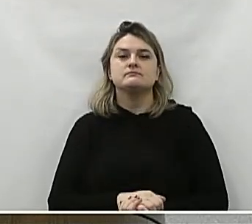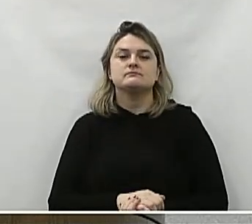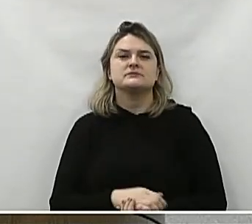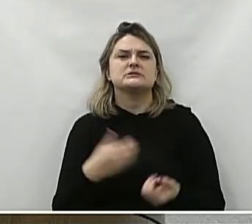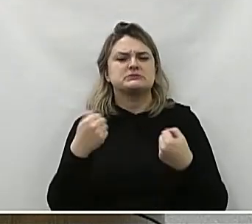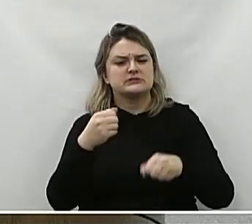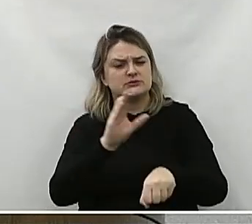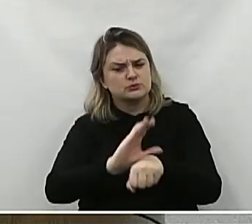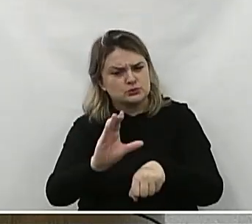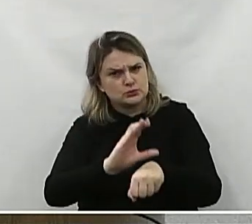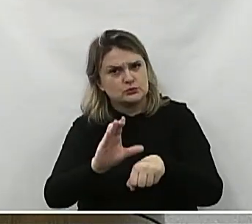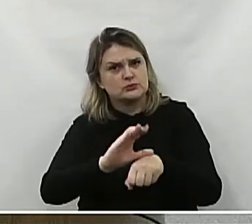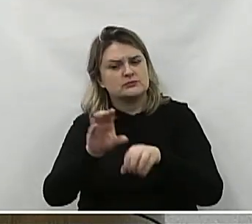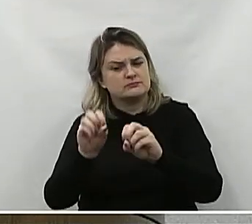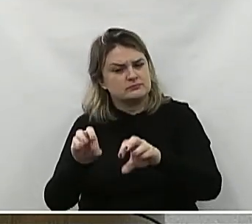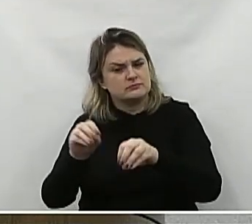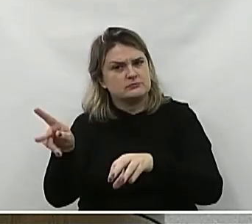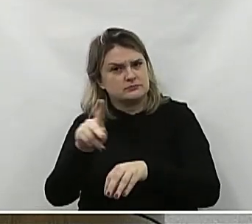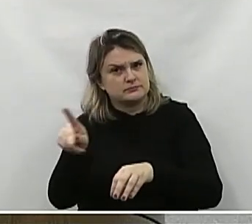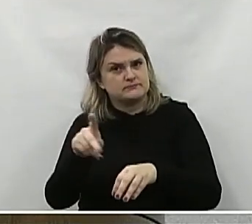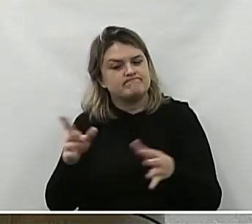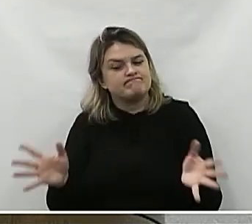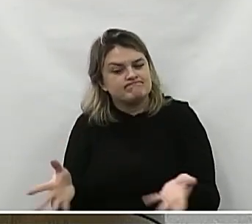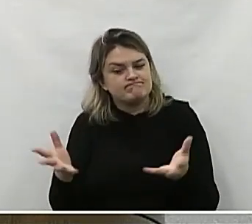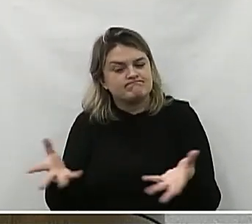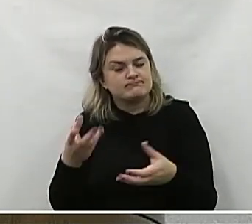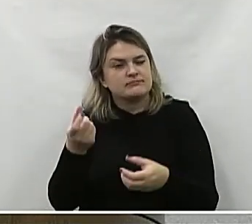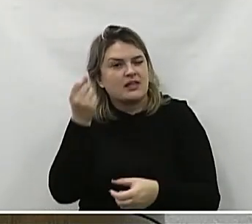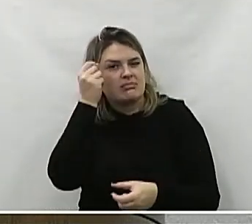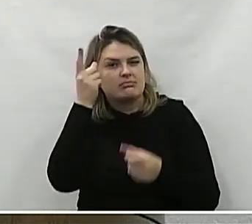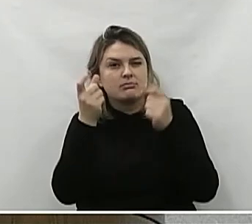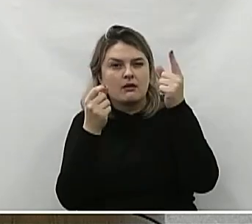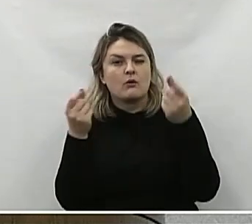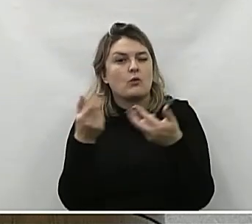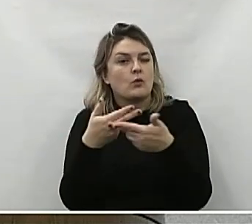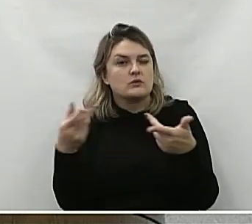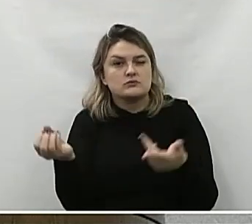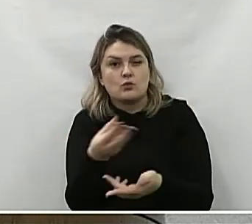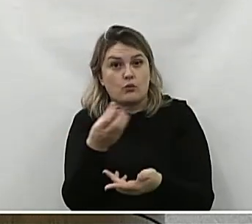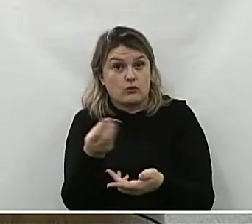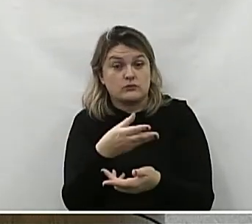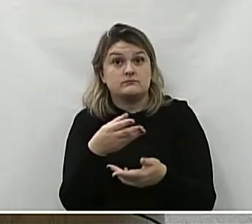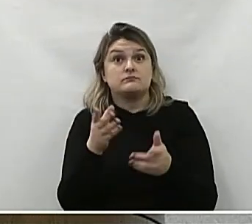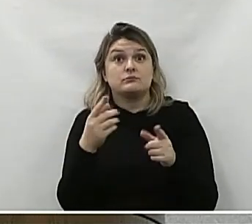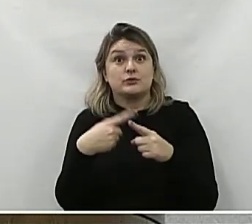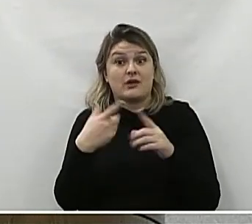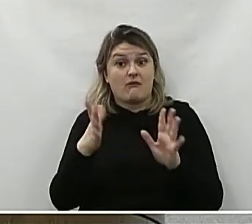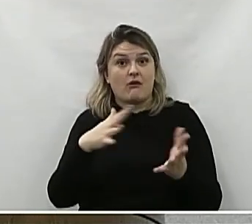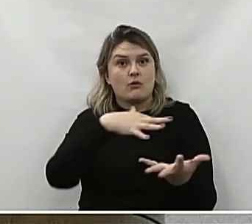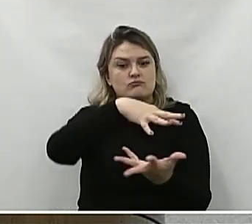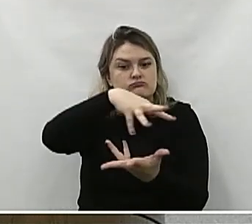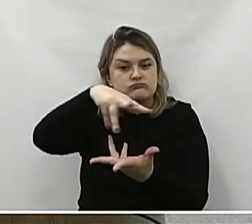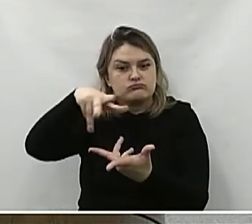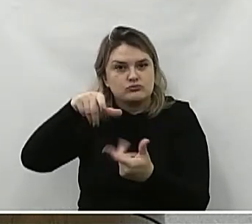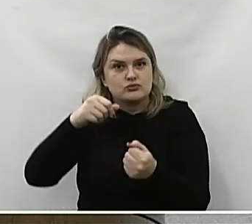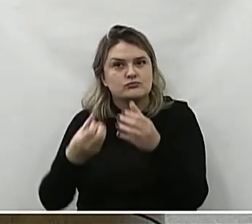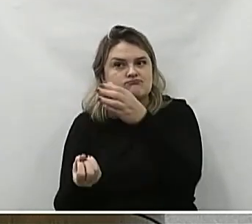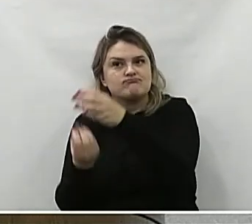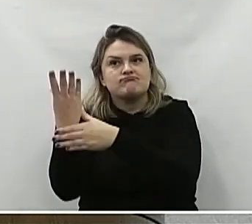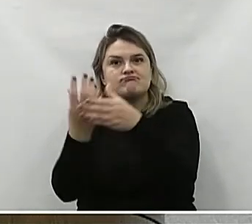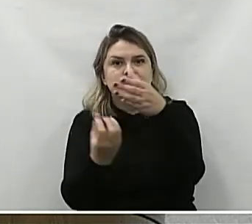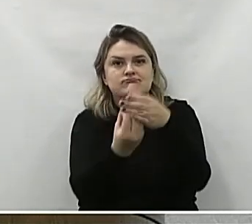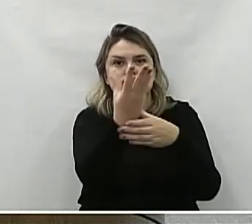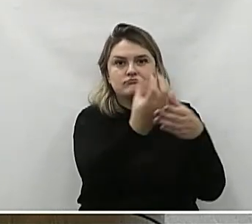parte de capacitação dos professores estímulo a criatividade e inovação nós vivemos em um mundo na era das startups